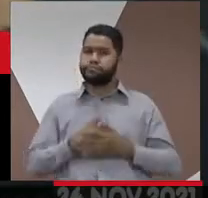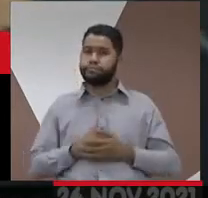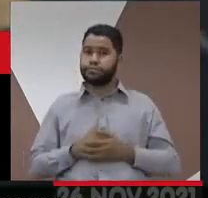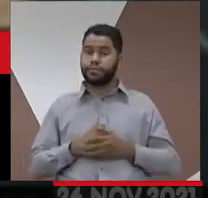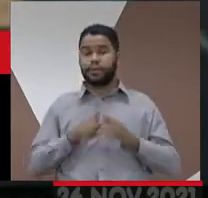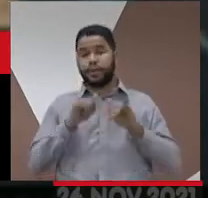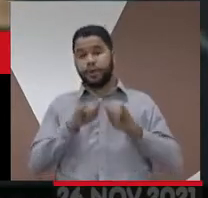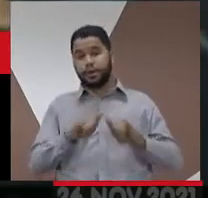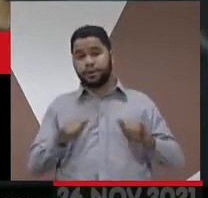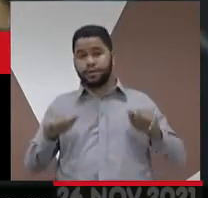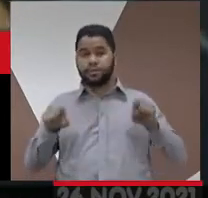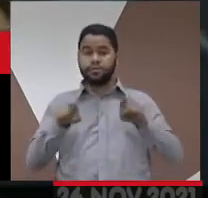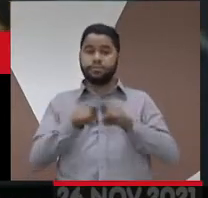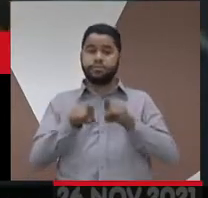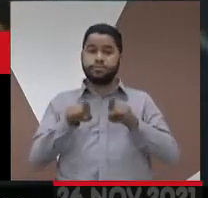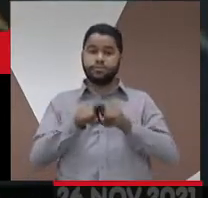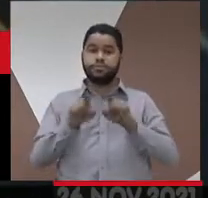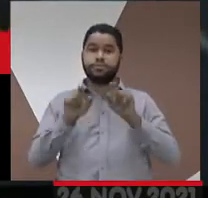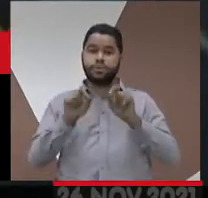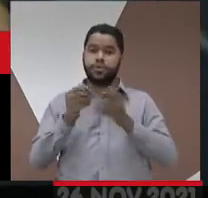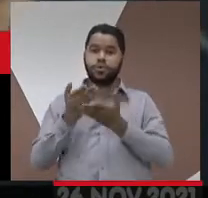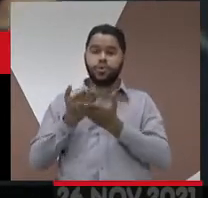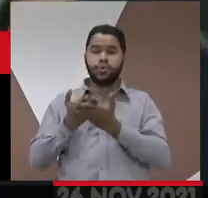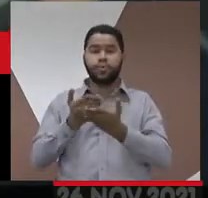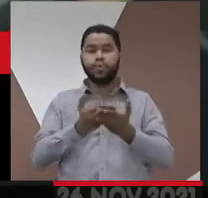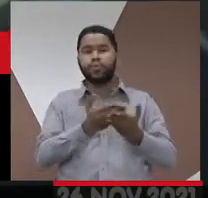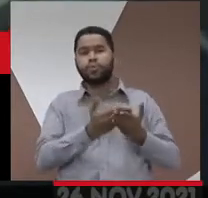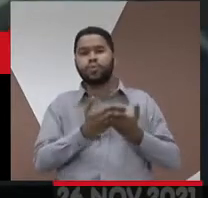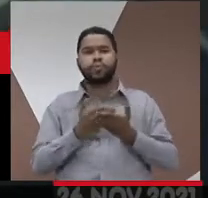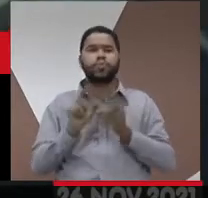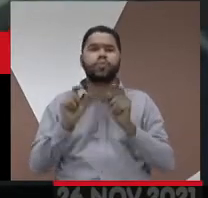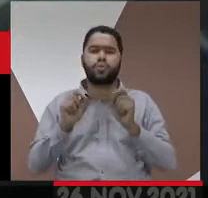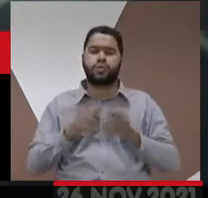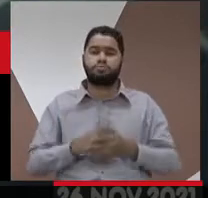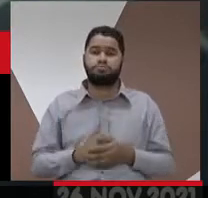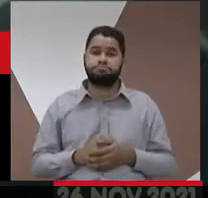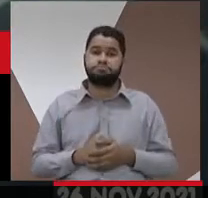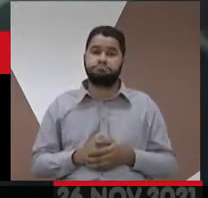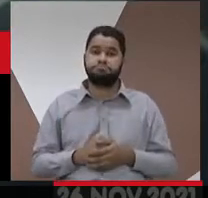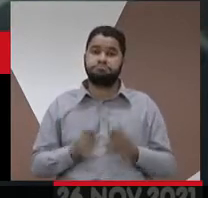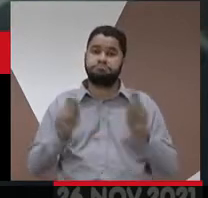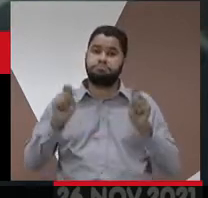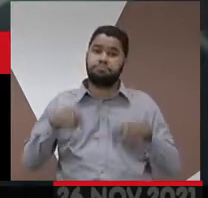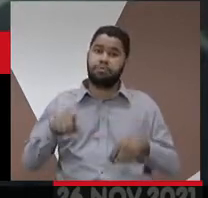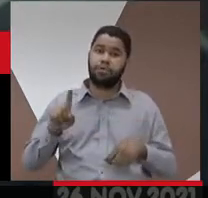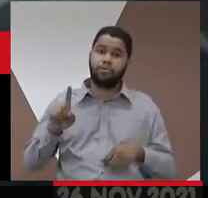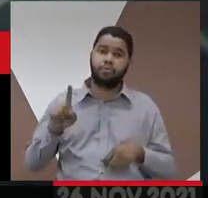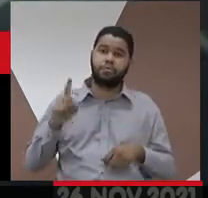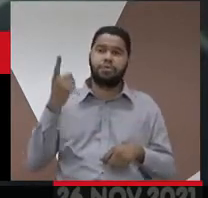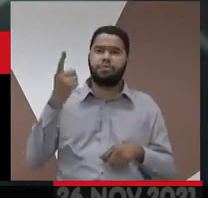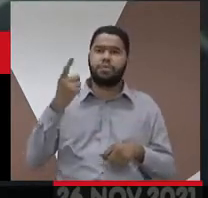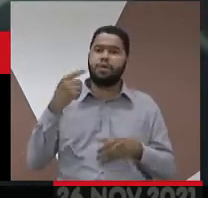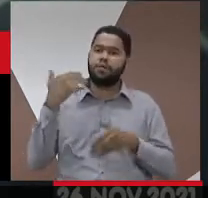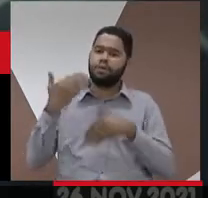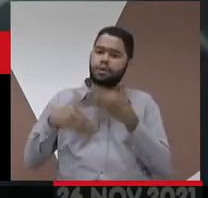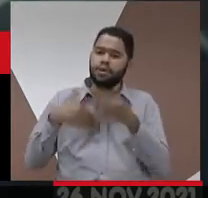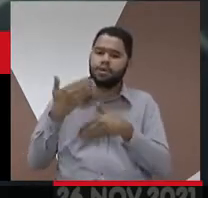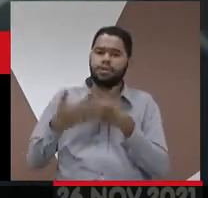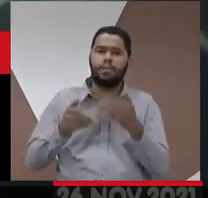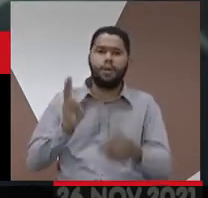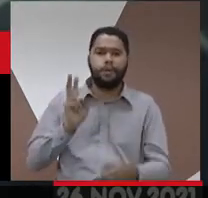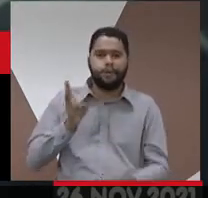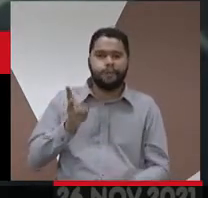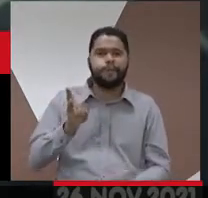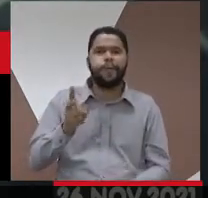diga, e há estudos, que pode ser no primeiro ano, mas há um crescimento constante.